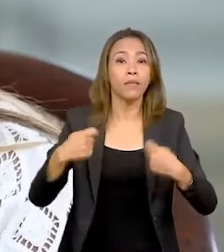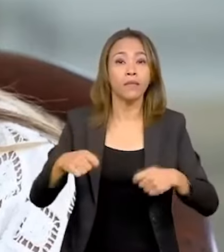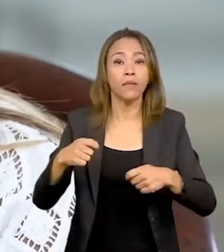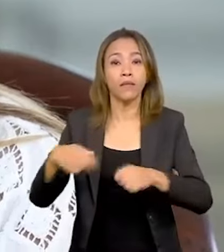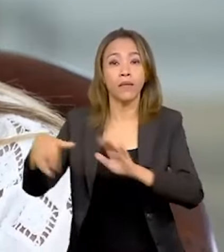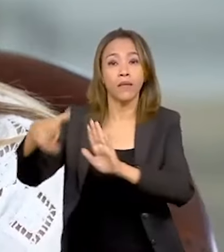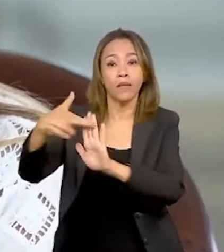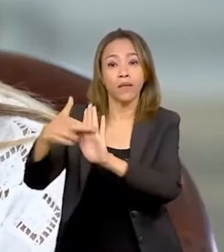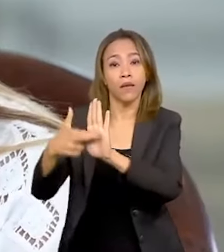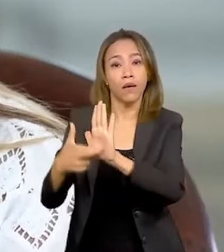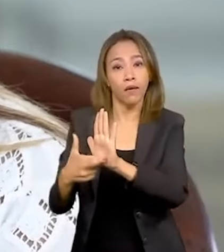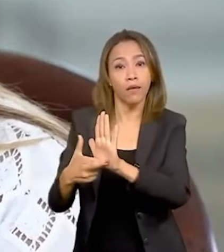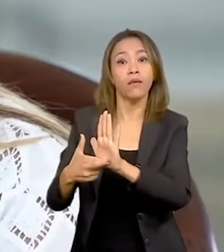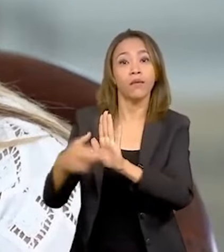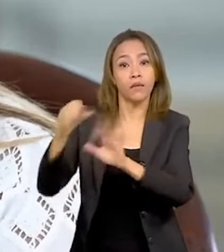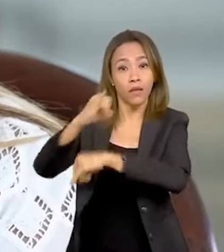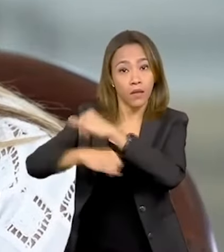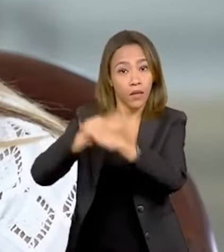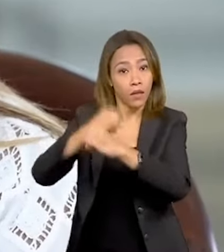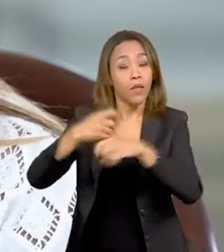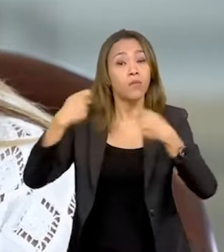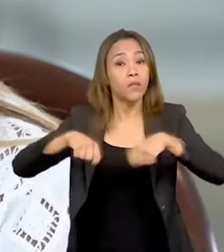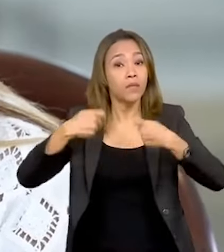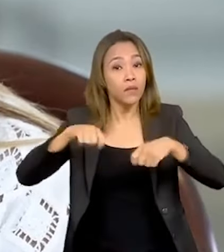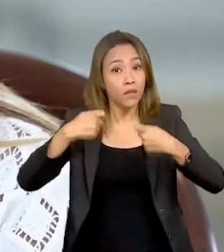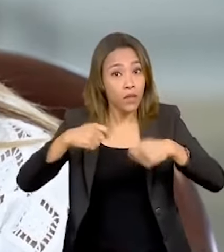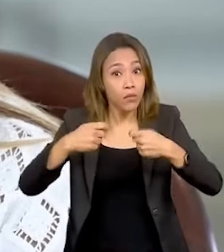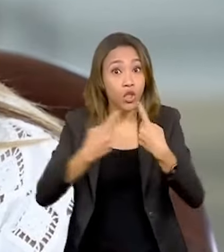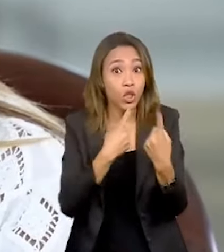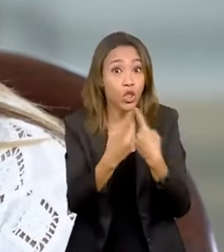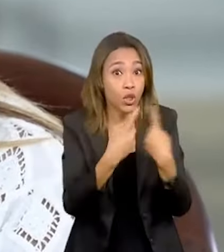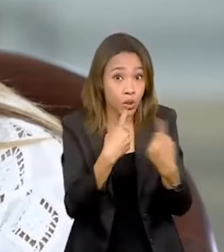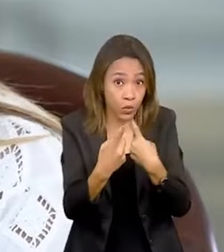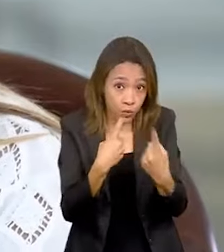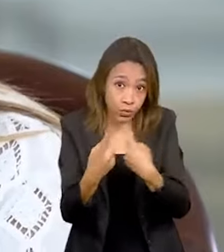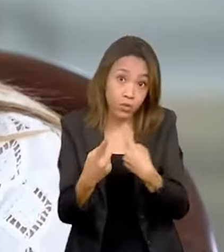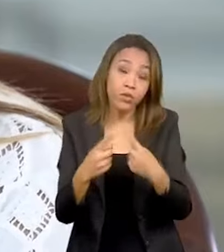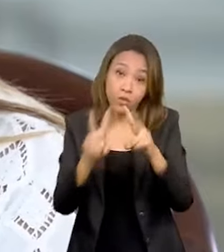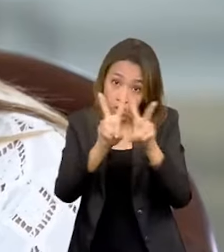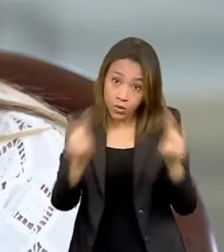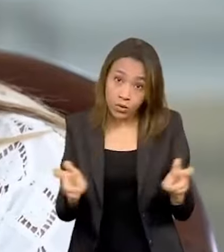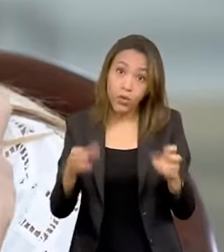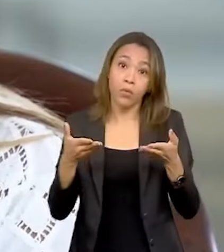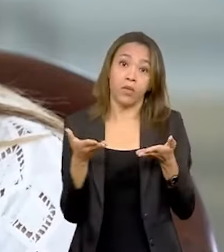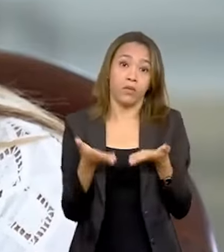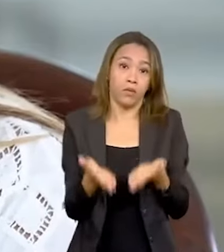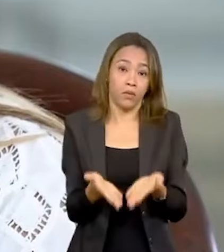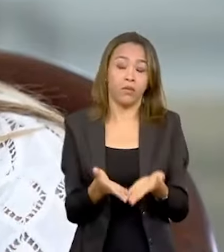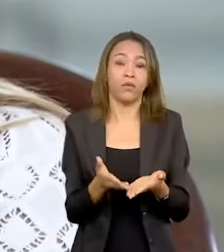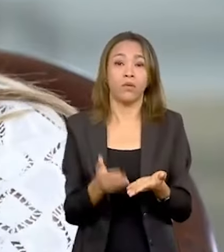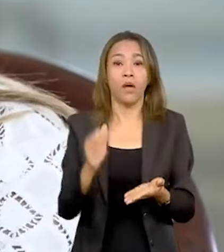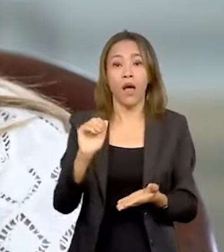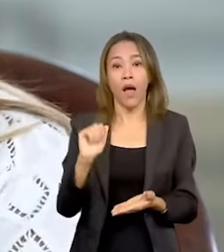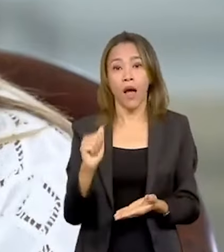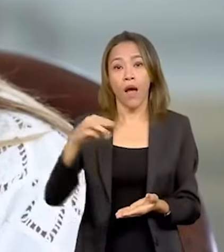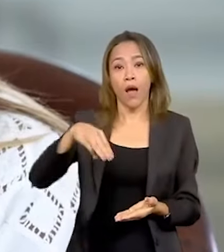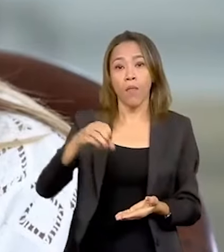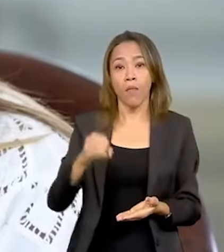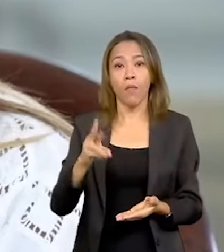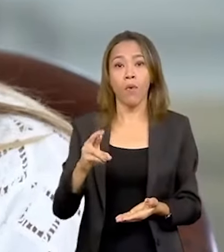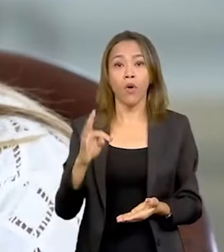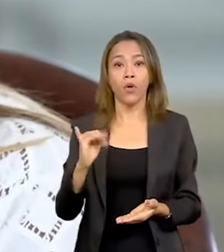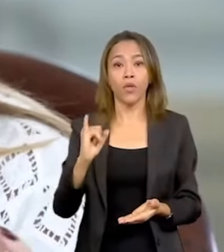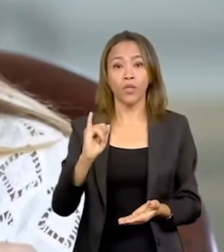discutir a monetização desse dessas redes sociais porque hoje não importa se é do bem e do Mal eles ganhando